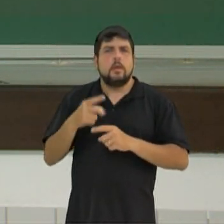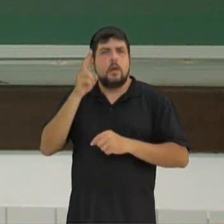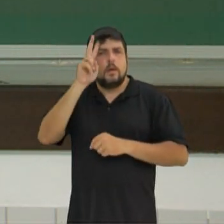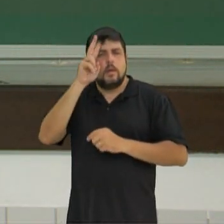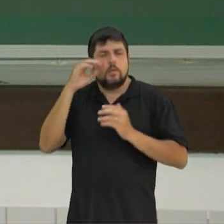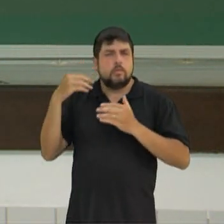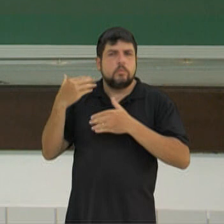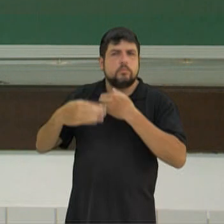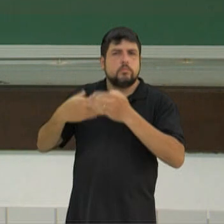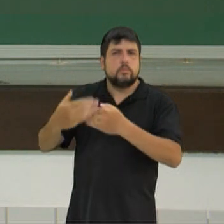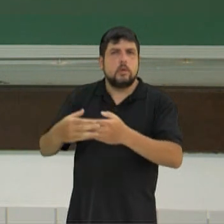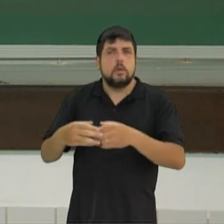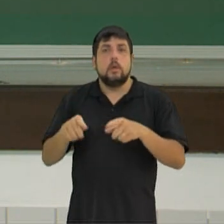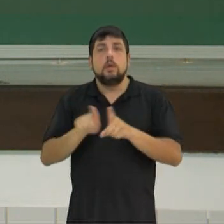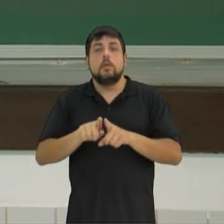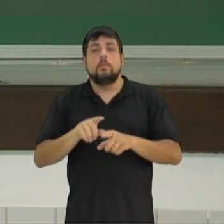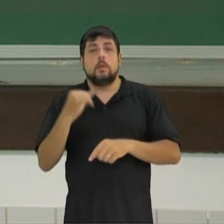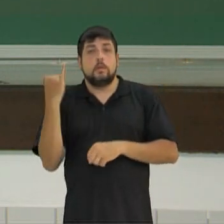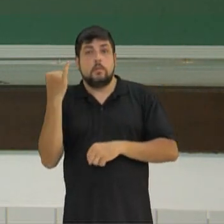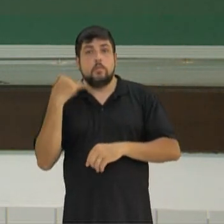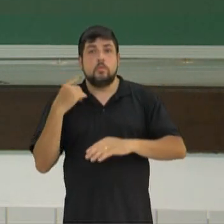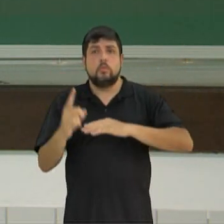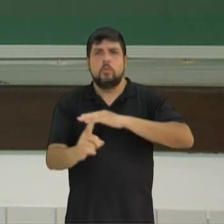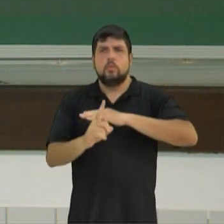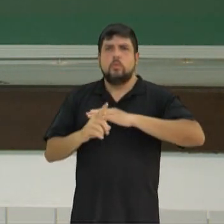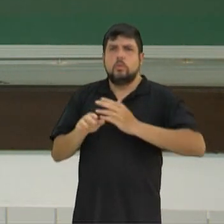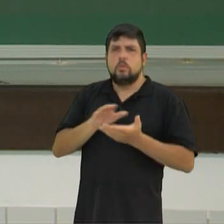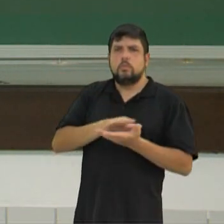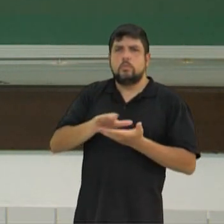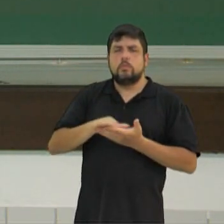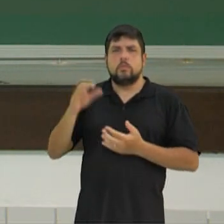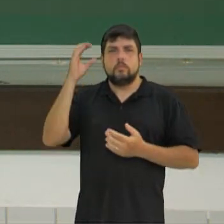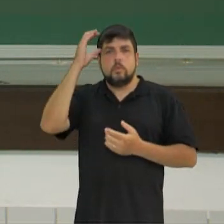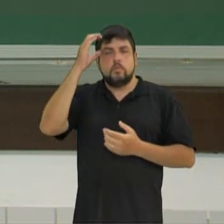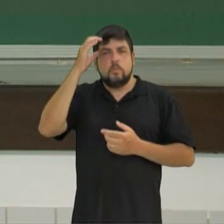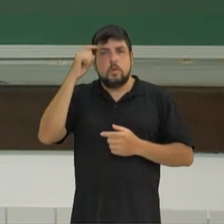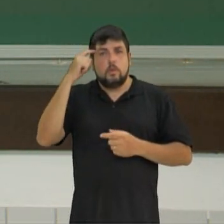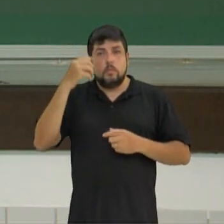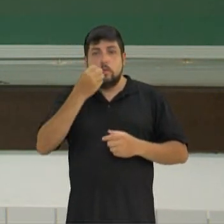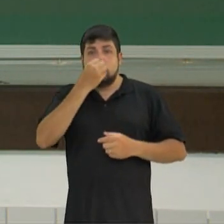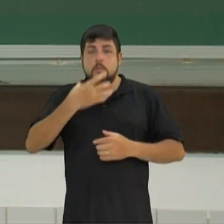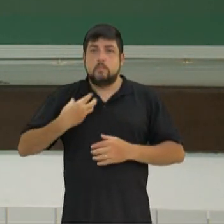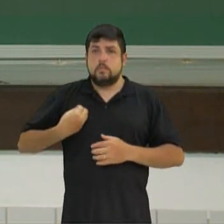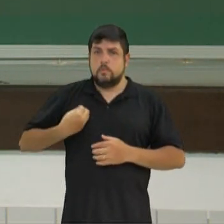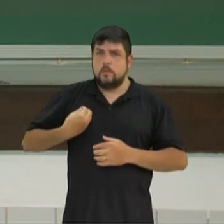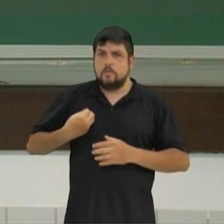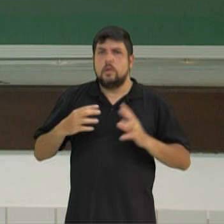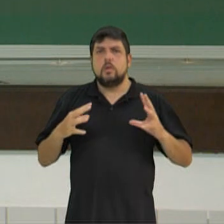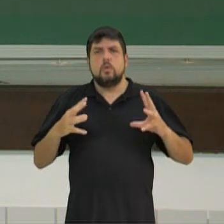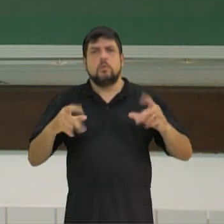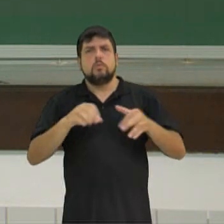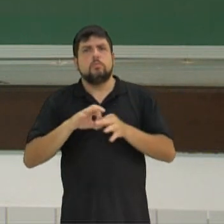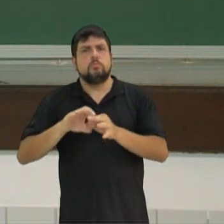e qual é a importância de ter um consumo consciente, pensando no próprio bem-estar e do bem-estar de todo mundo que